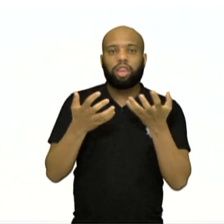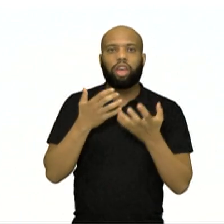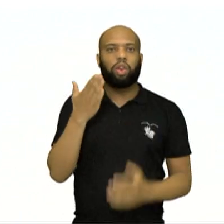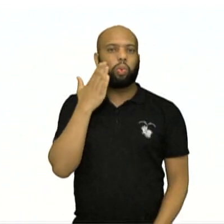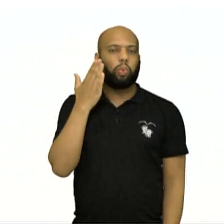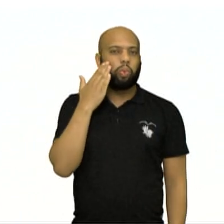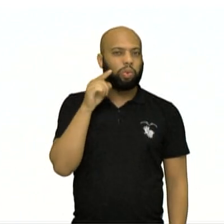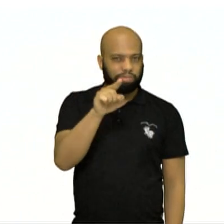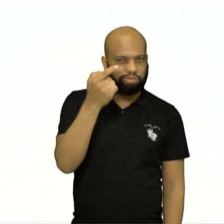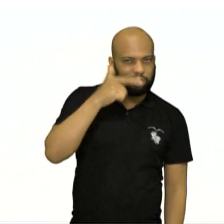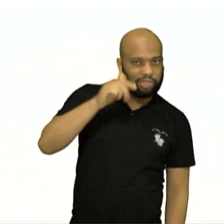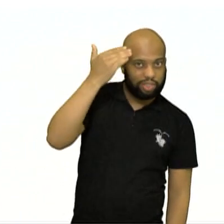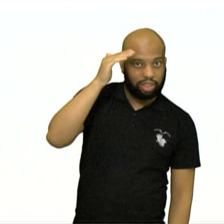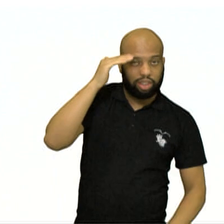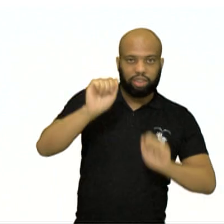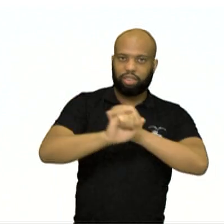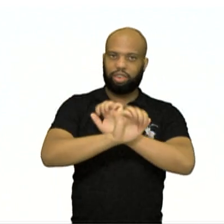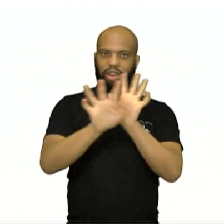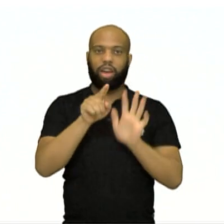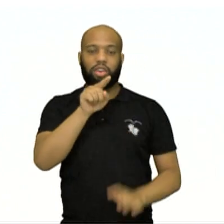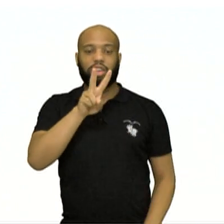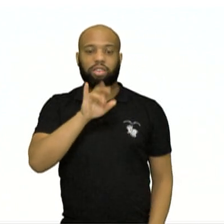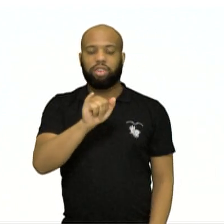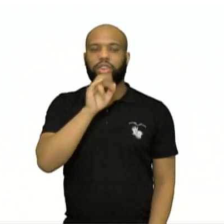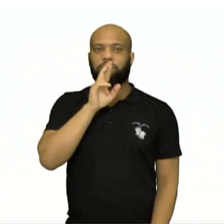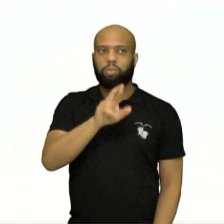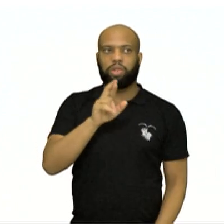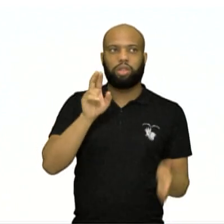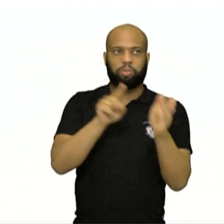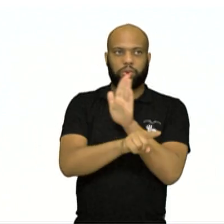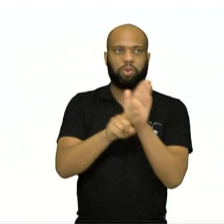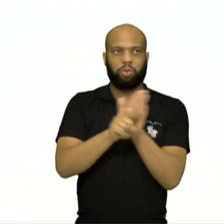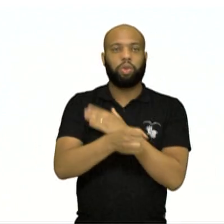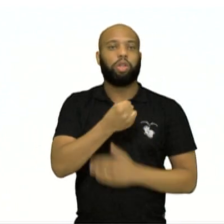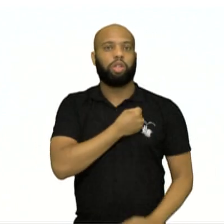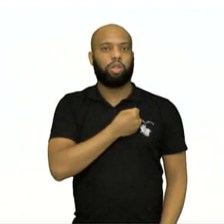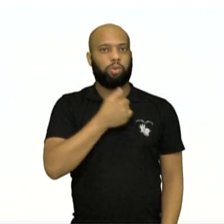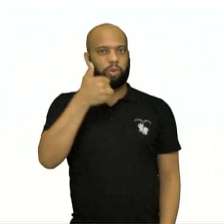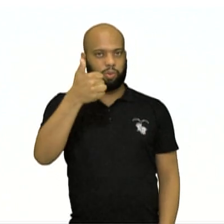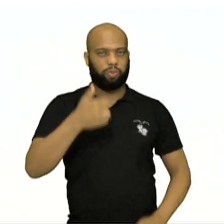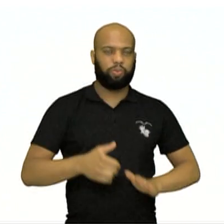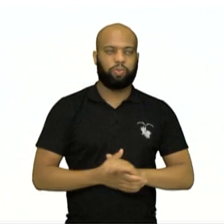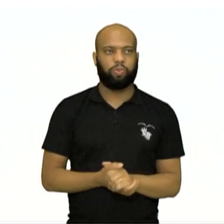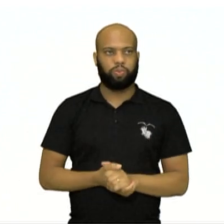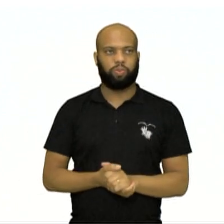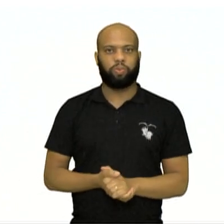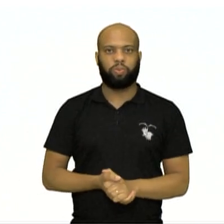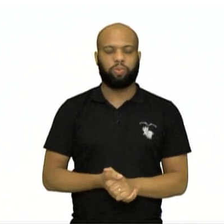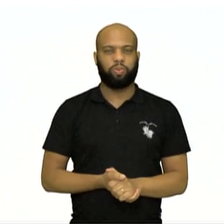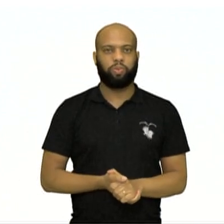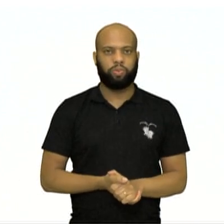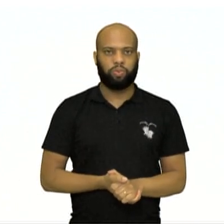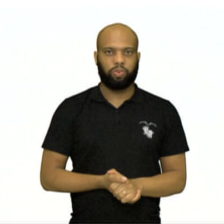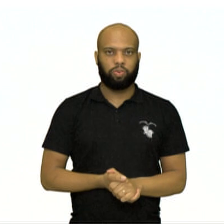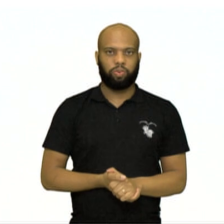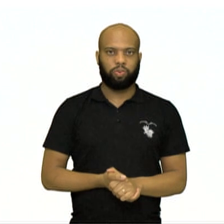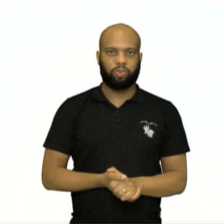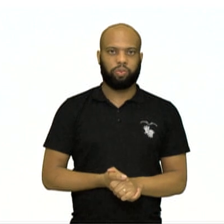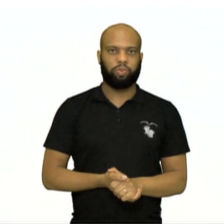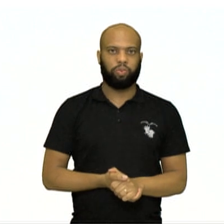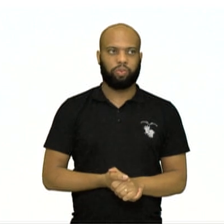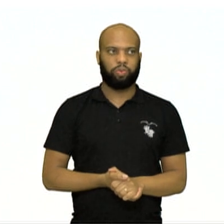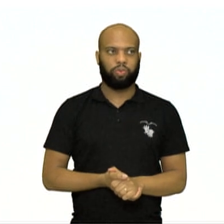estava prestando atenção. Então, responda a question 1. Responda agora a questão 1, hein? What's the meaning of the